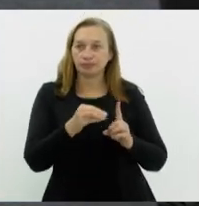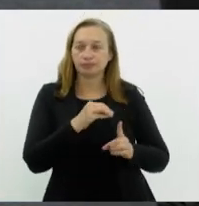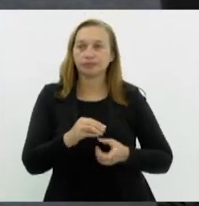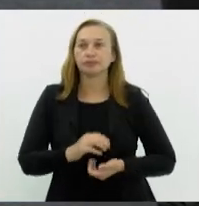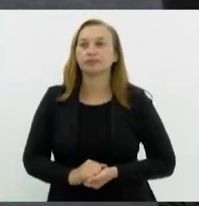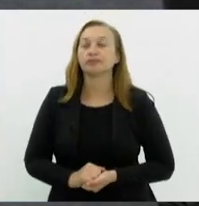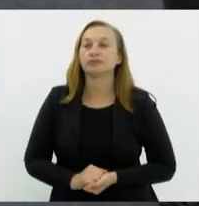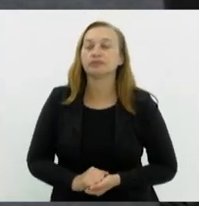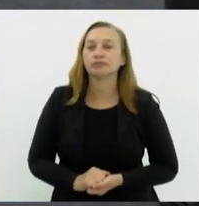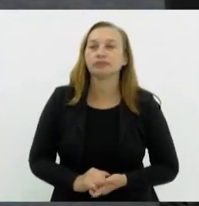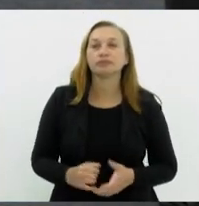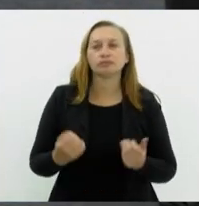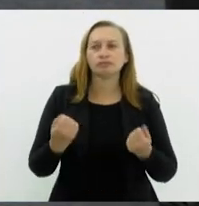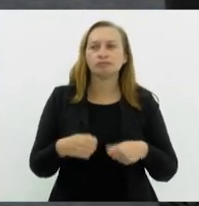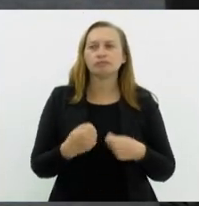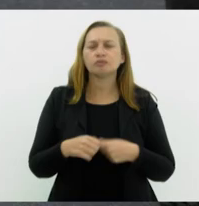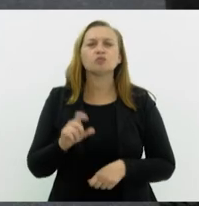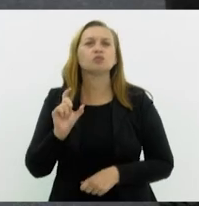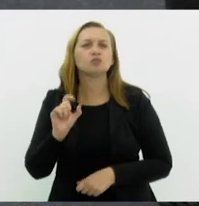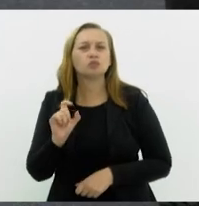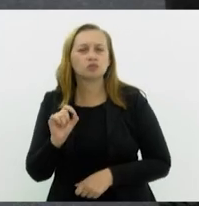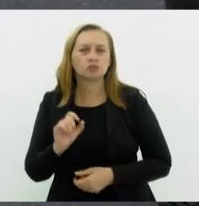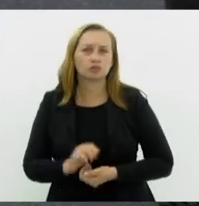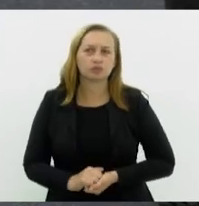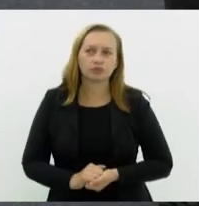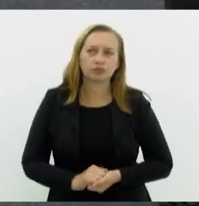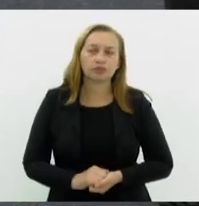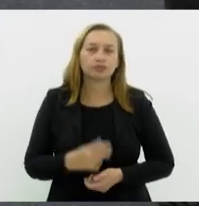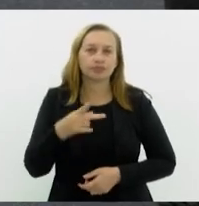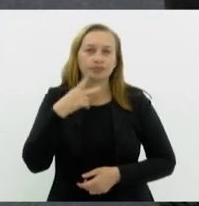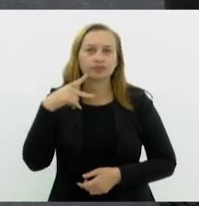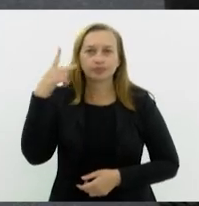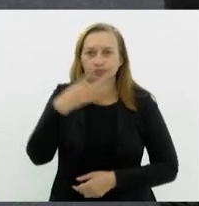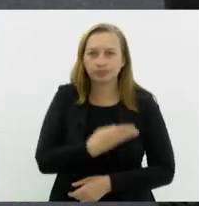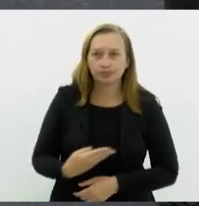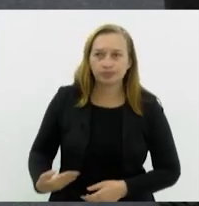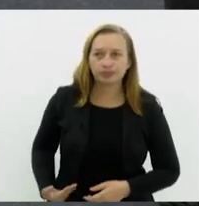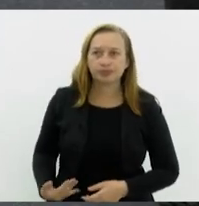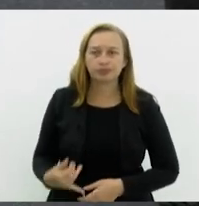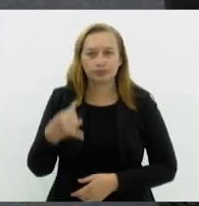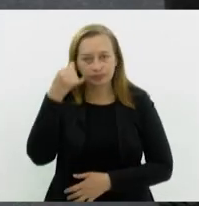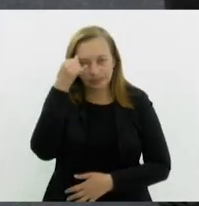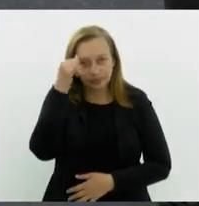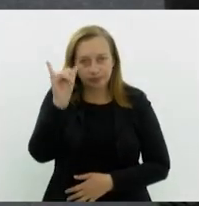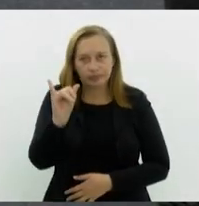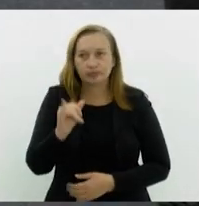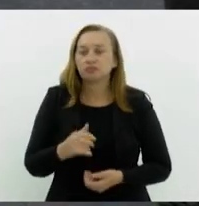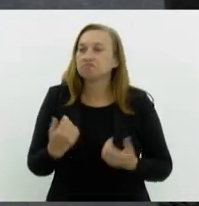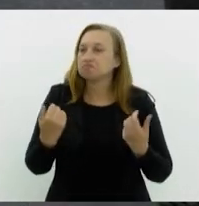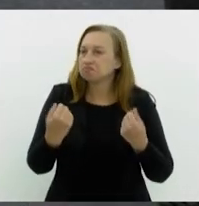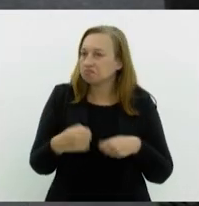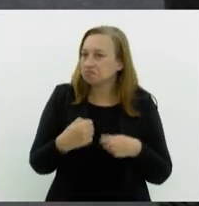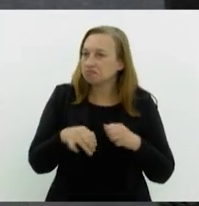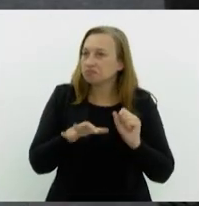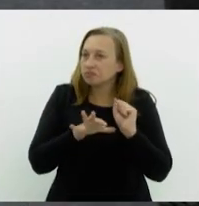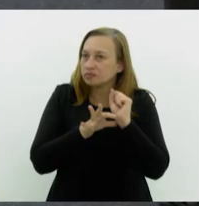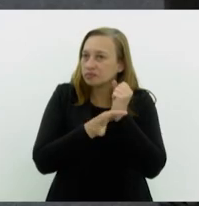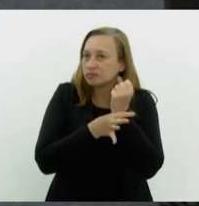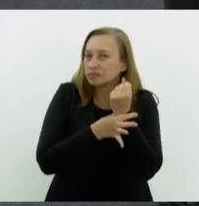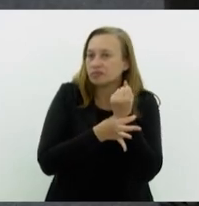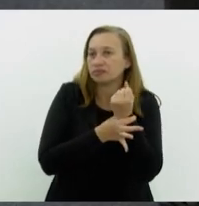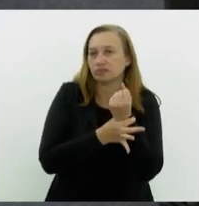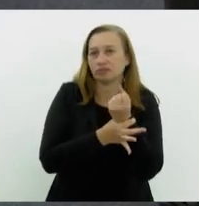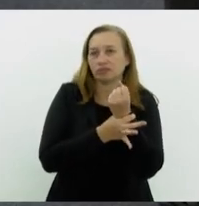é necessário dizer que as políticas públicas de prevenção, elas precisam garantir